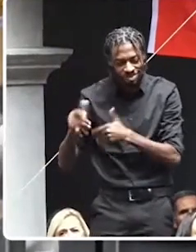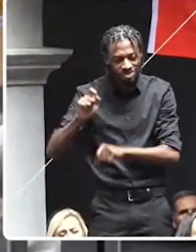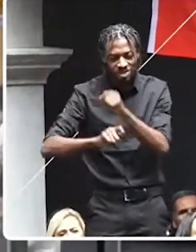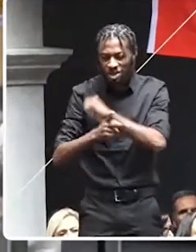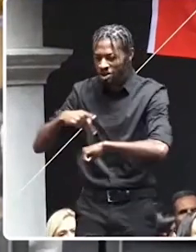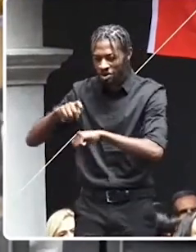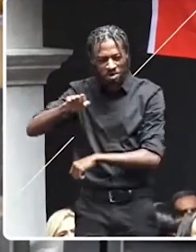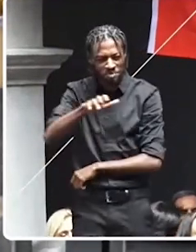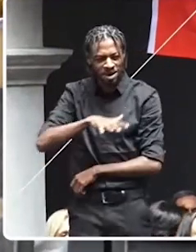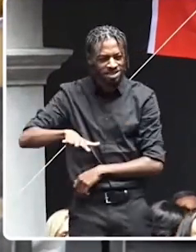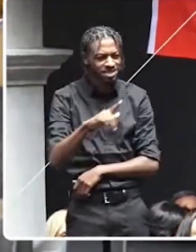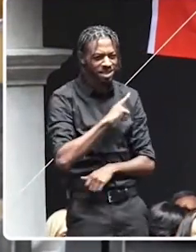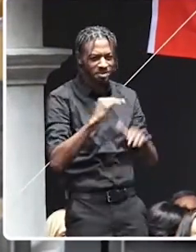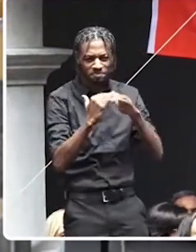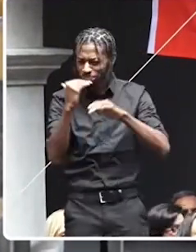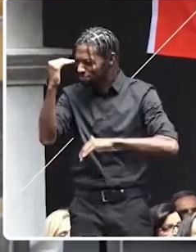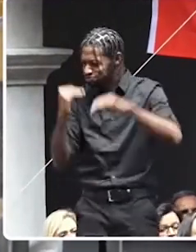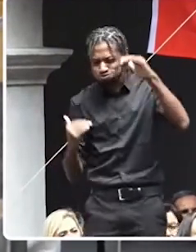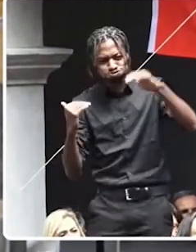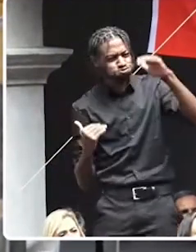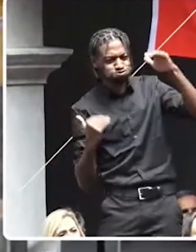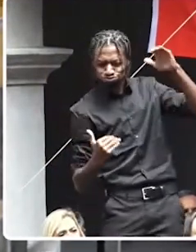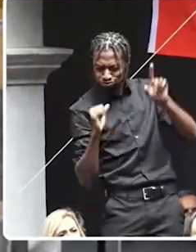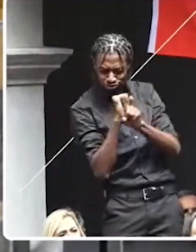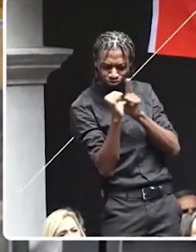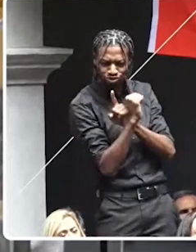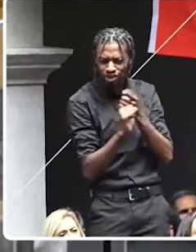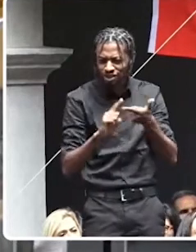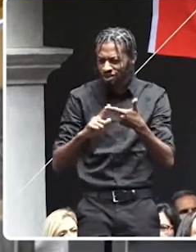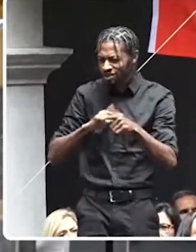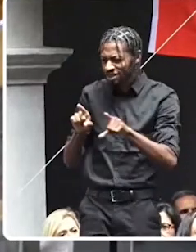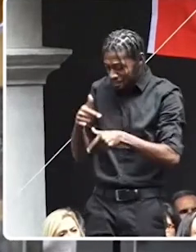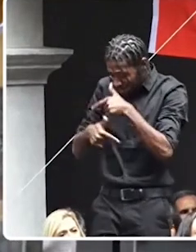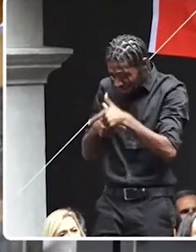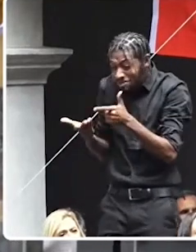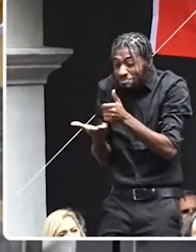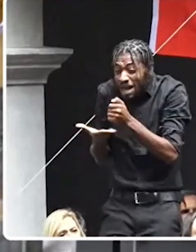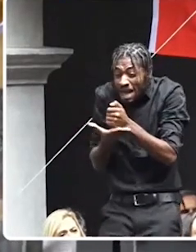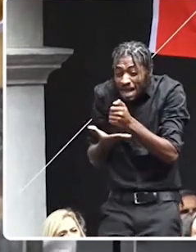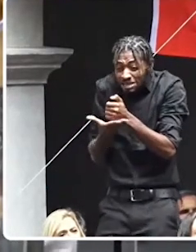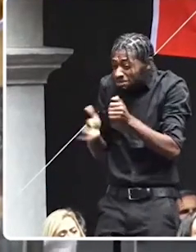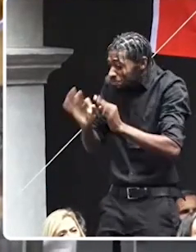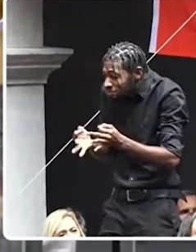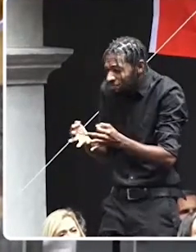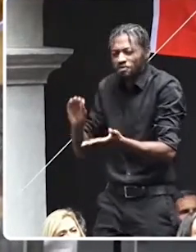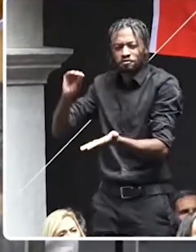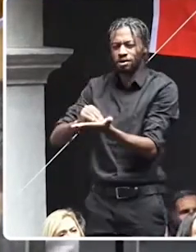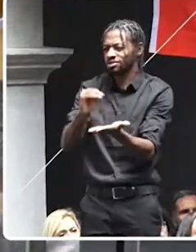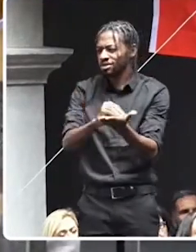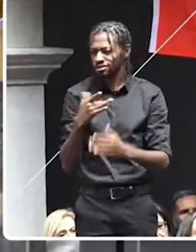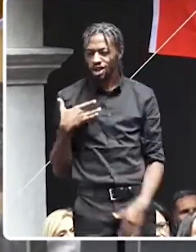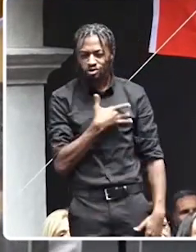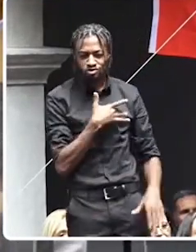de profundas desigualdades sociais, com carências em serviços públicos essenciais, como saúde,